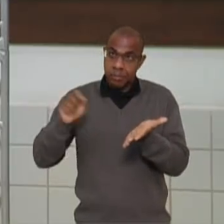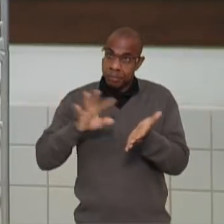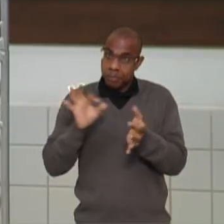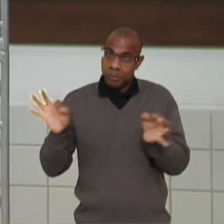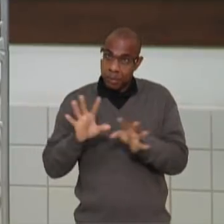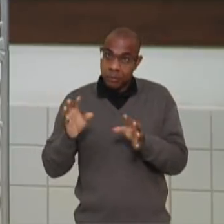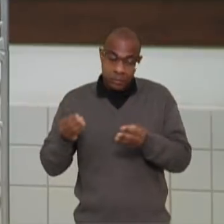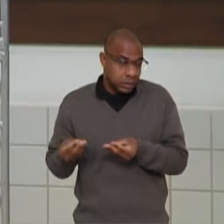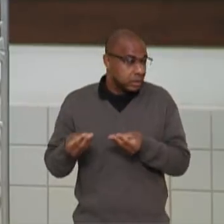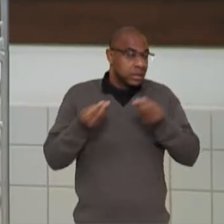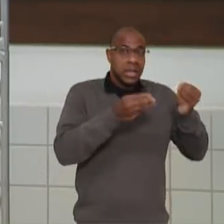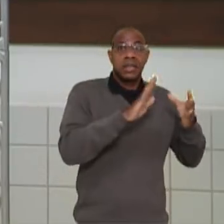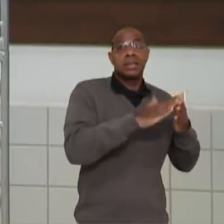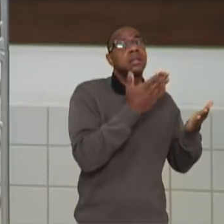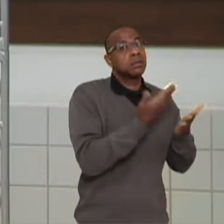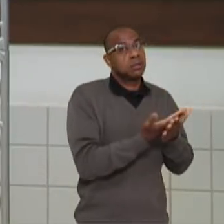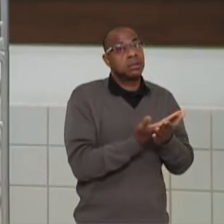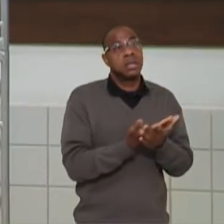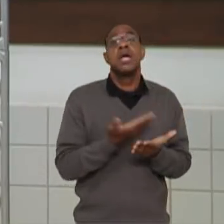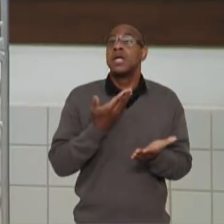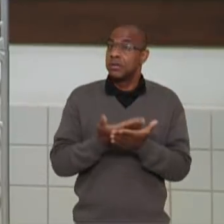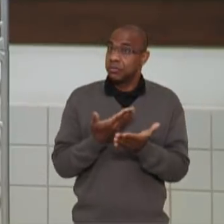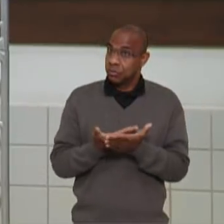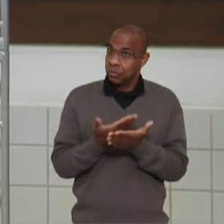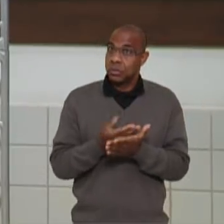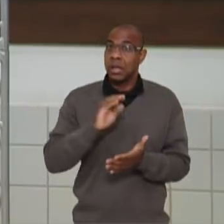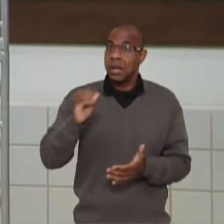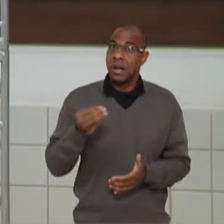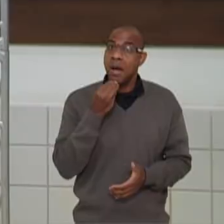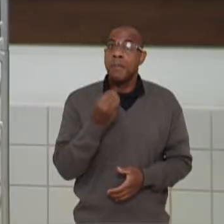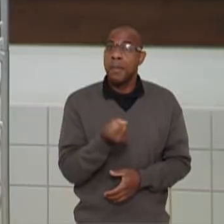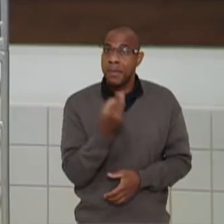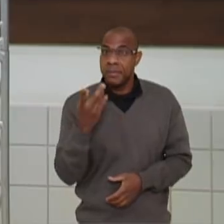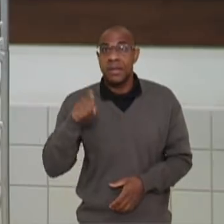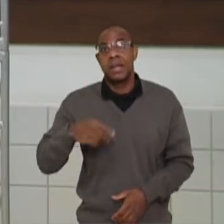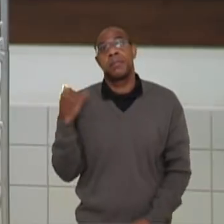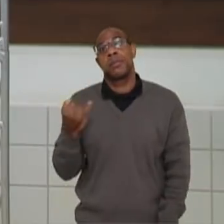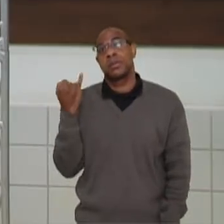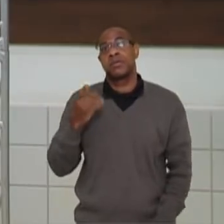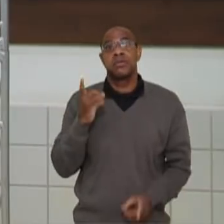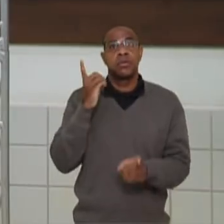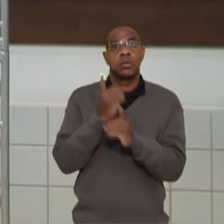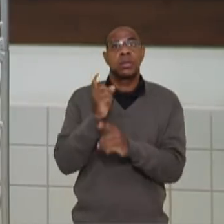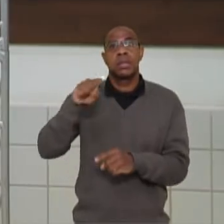Estude essa parte de probabilidade porque ela é bem importante e a gente se encontra na próxima aula. Até lá!